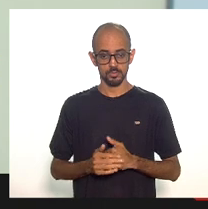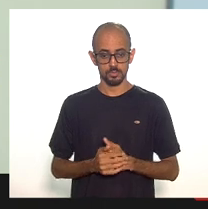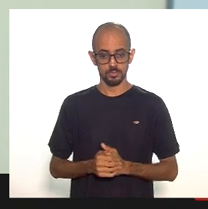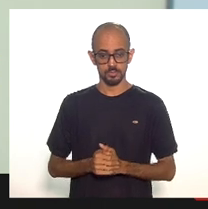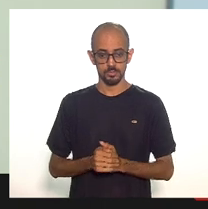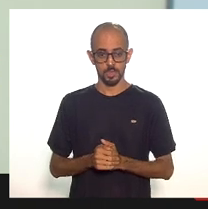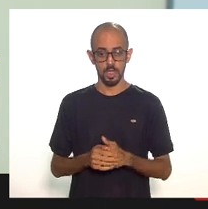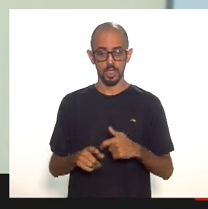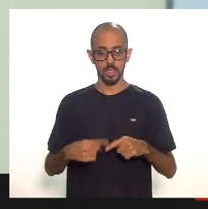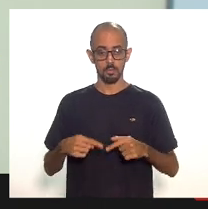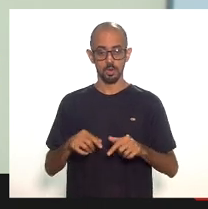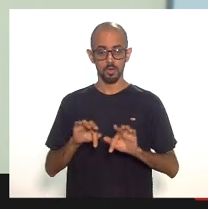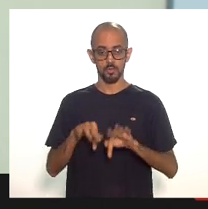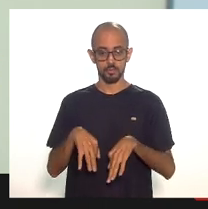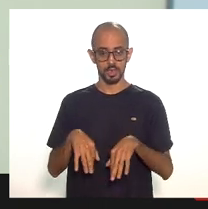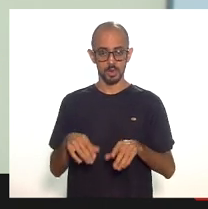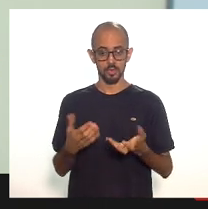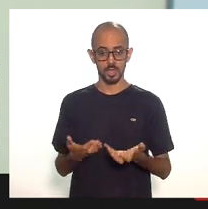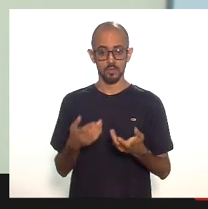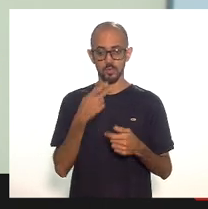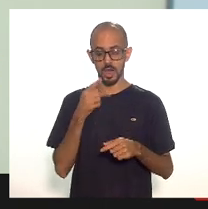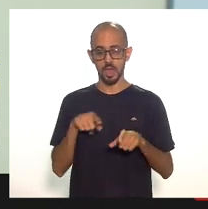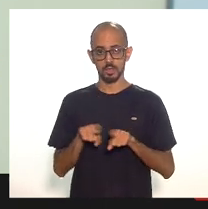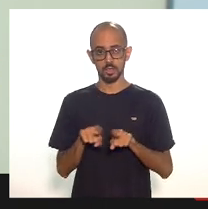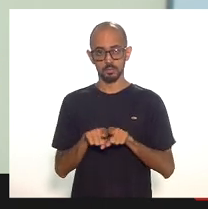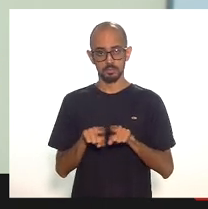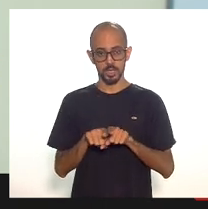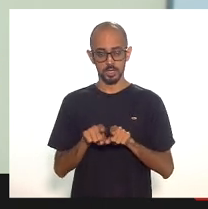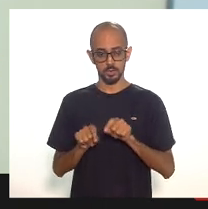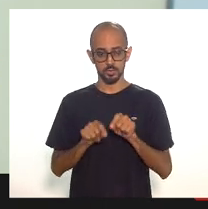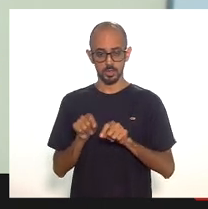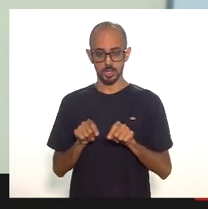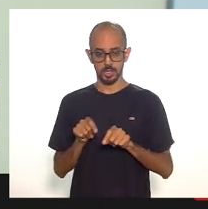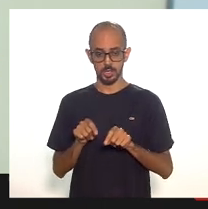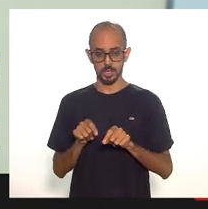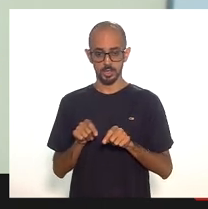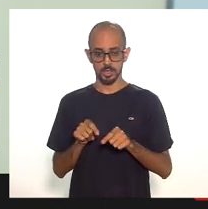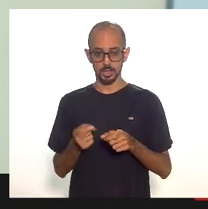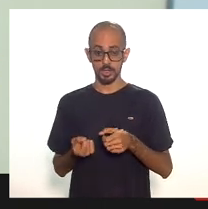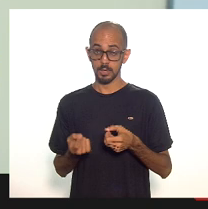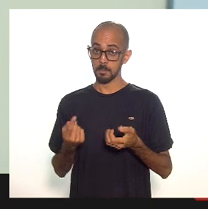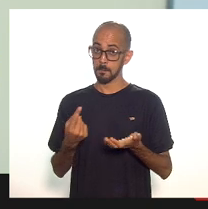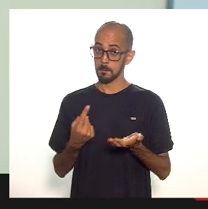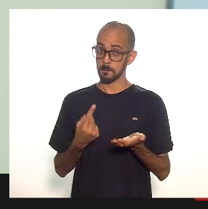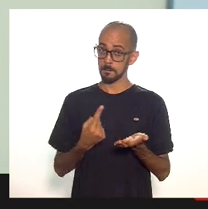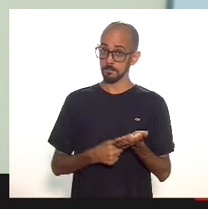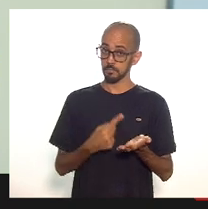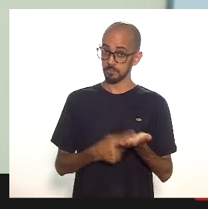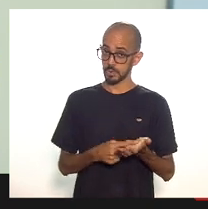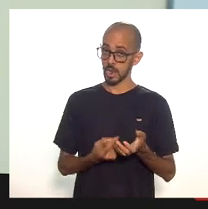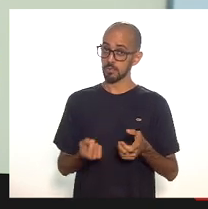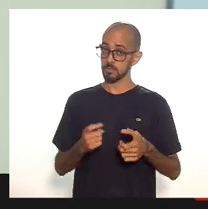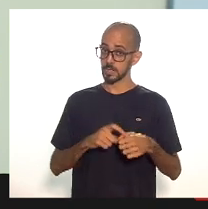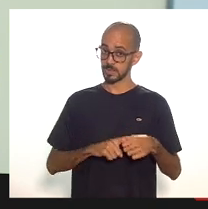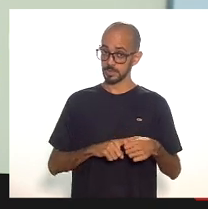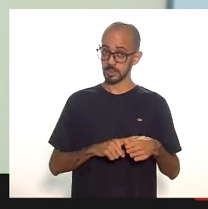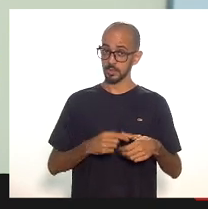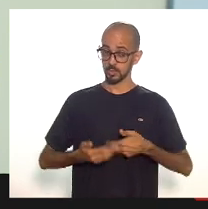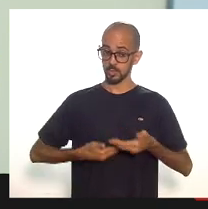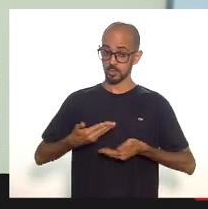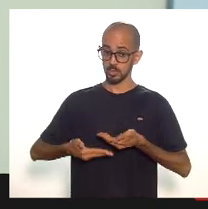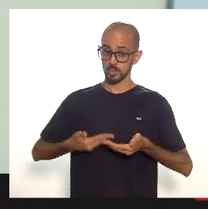E, por fim, eu quero dizer que, em parceria muito afinada com meus colegas, Dr.